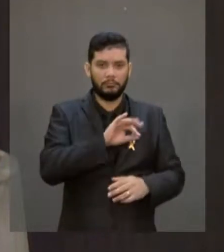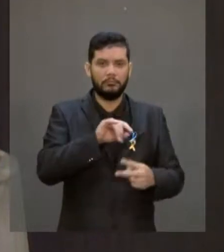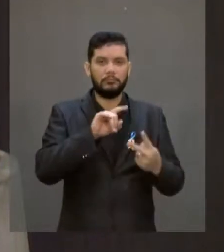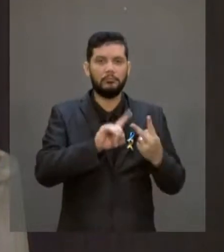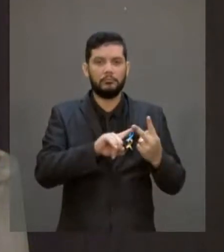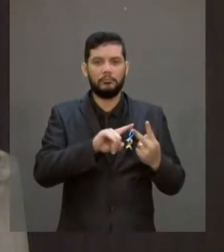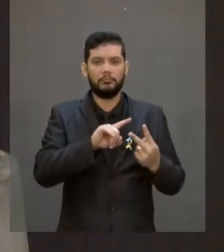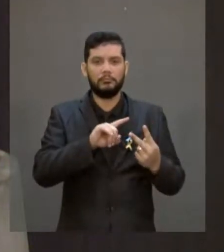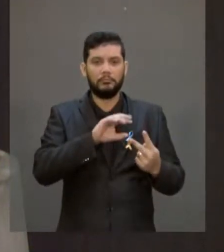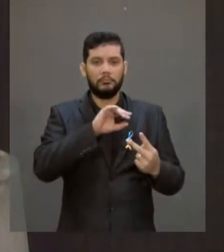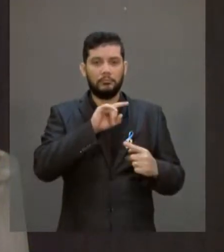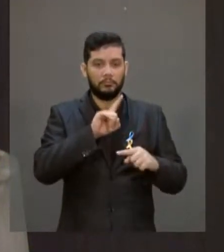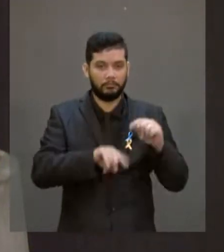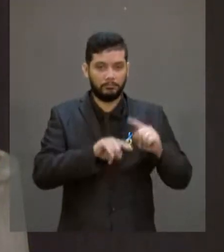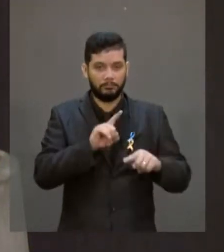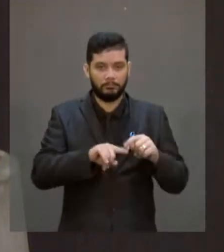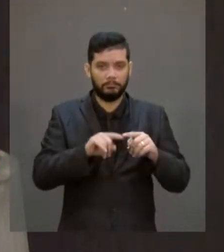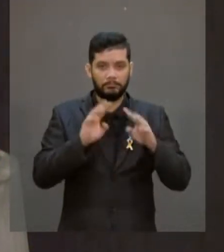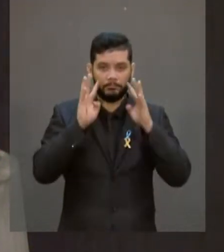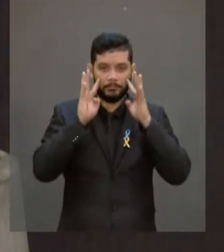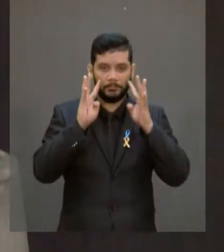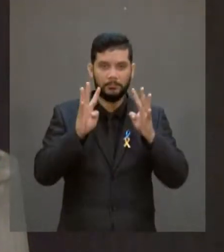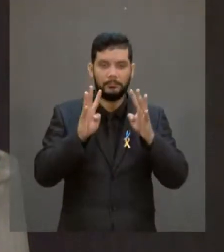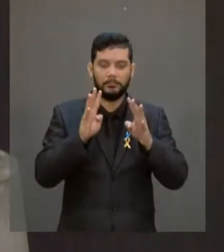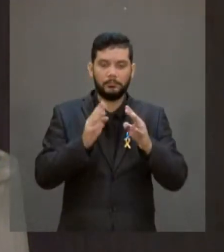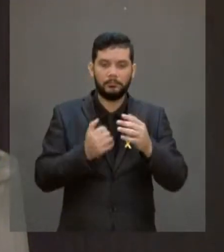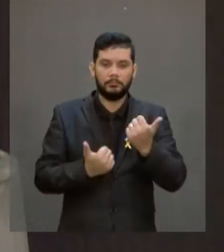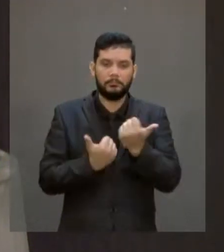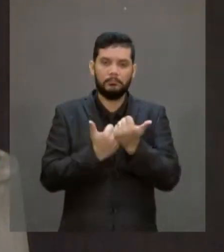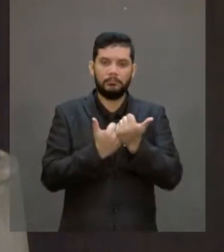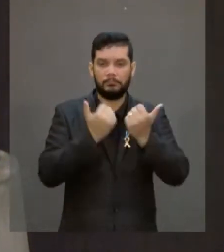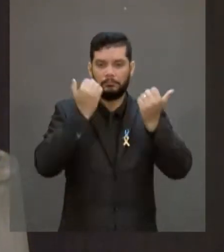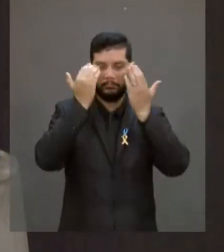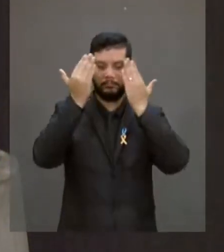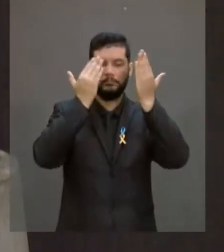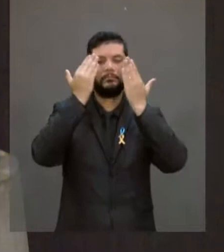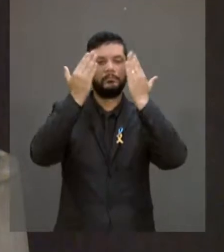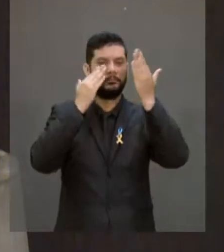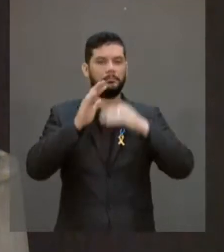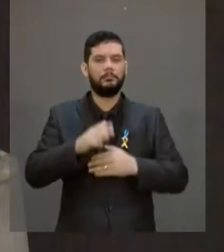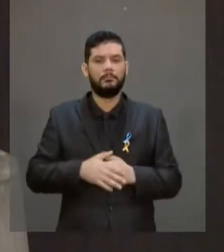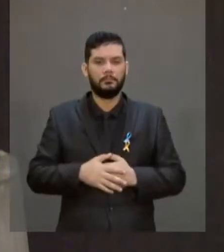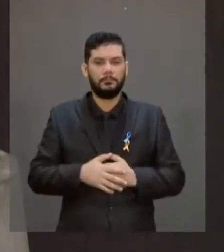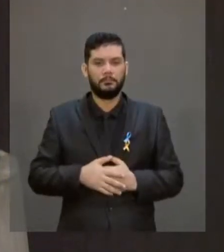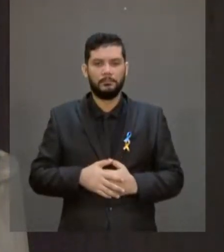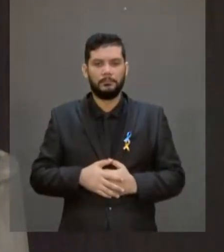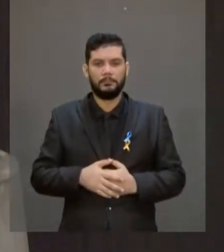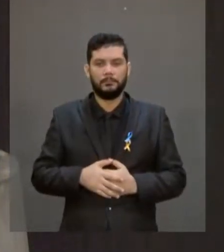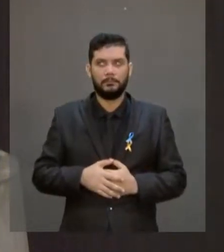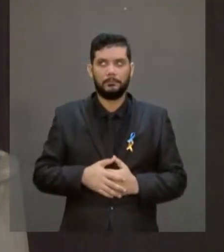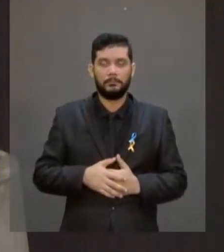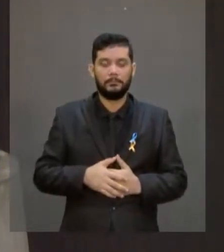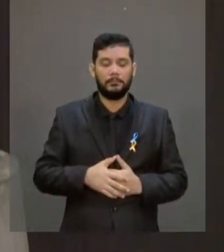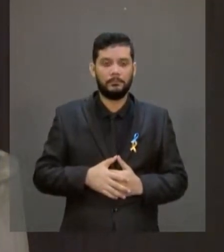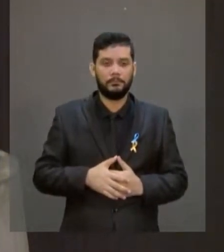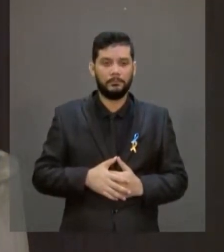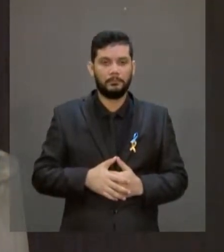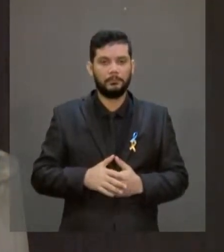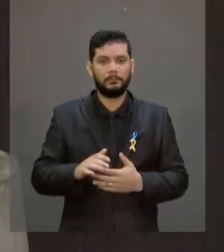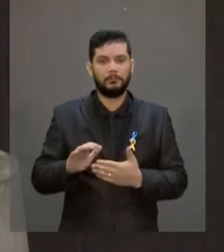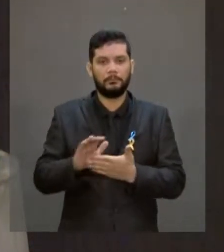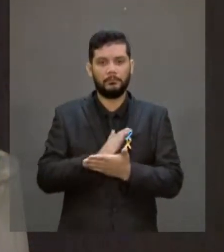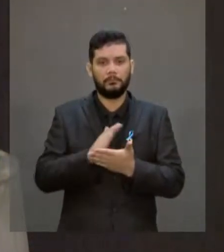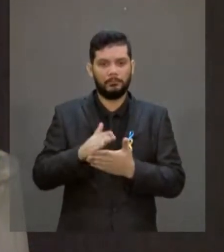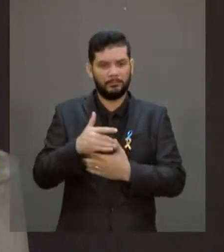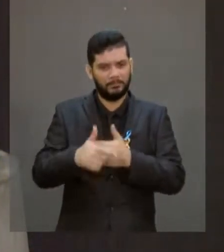equipamentos, atenção psicossocial. Alguém que tem a